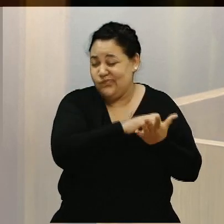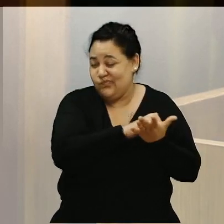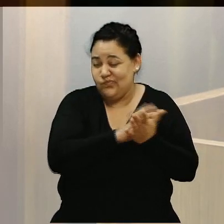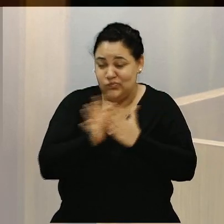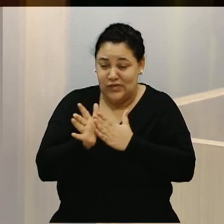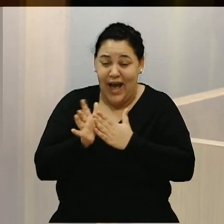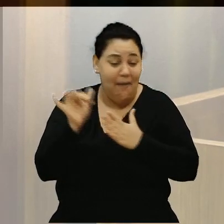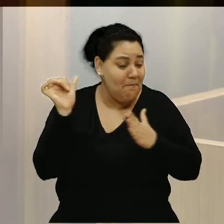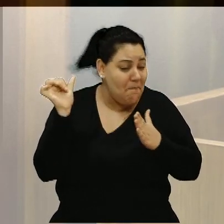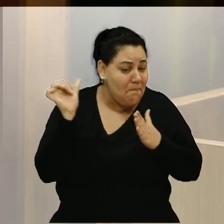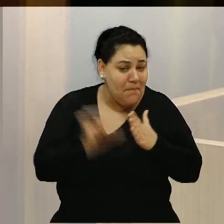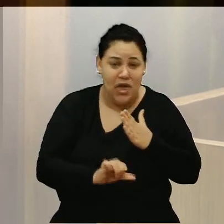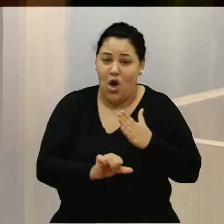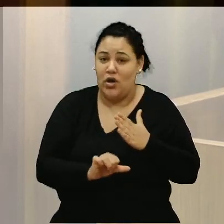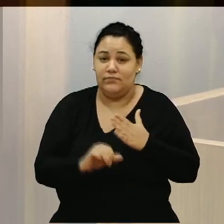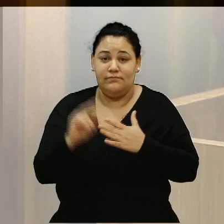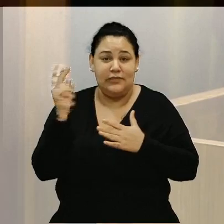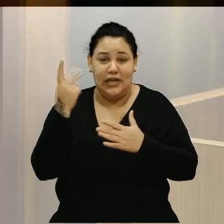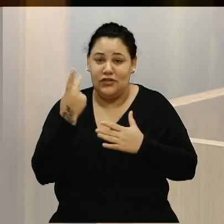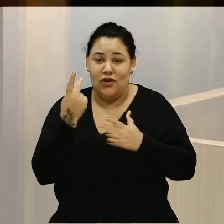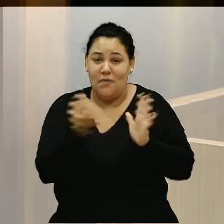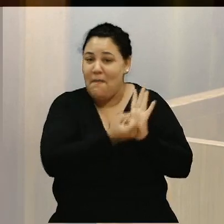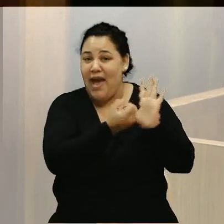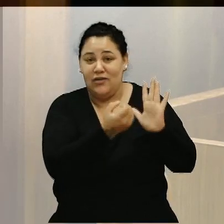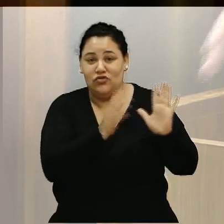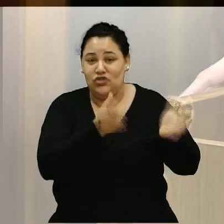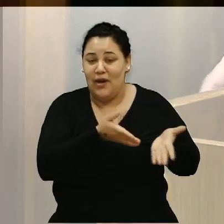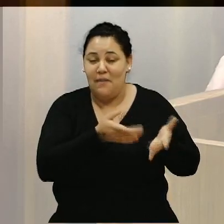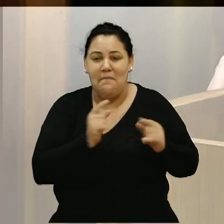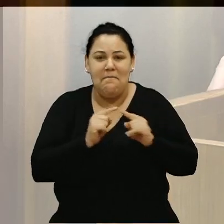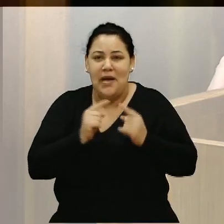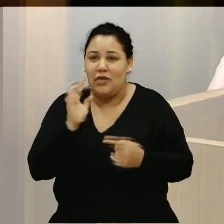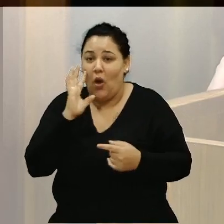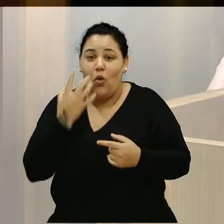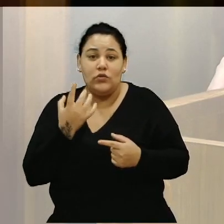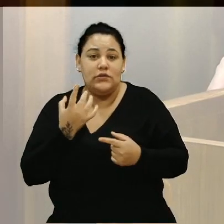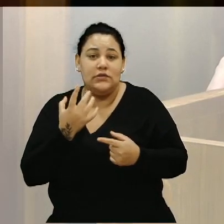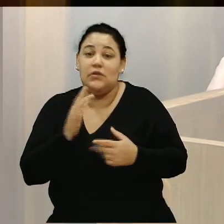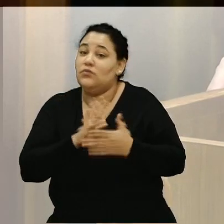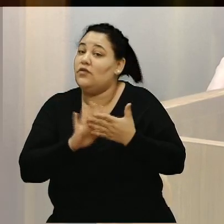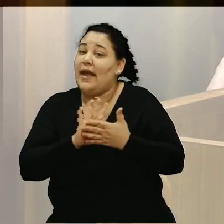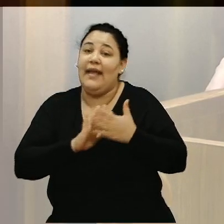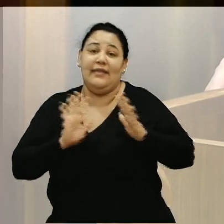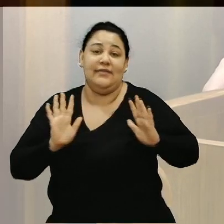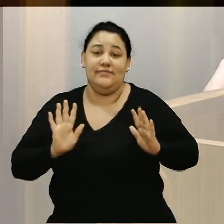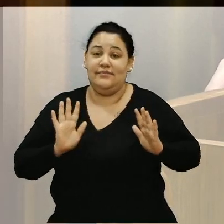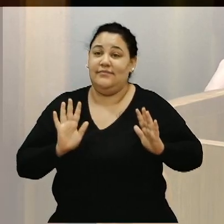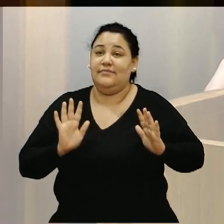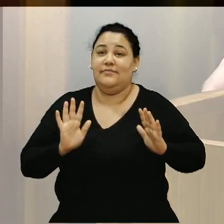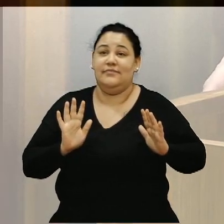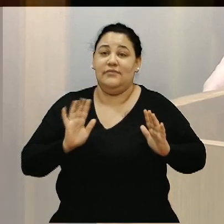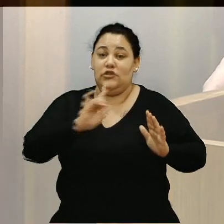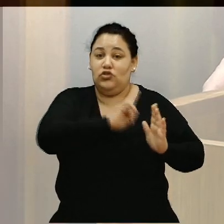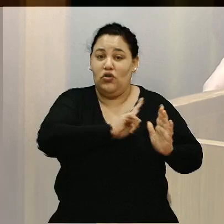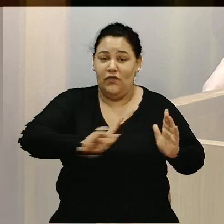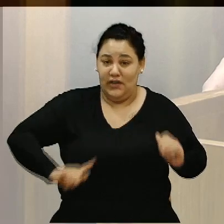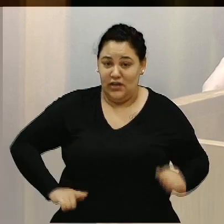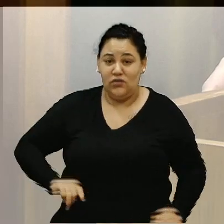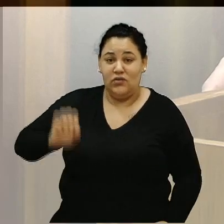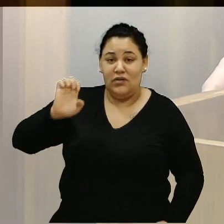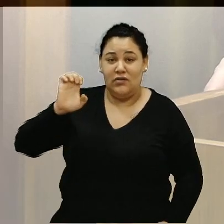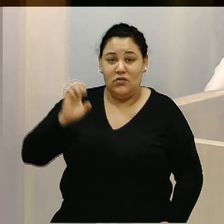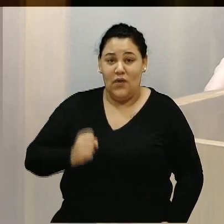nossa história, mas ela não acontece do acaso. E o governador Eduardo